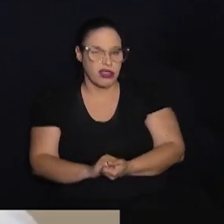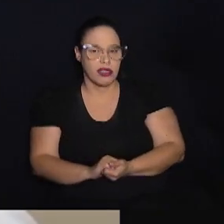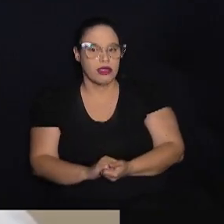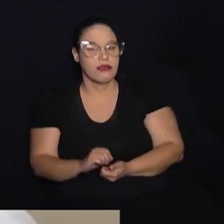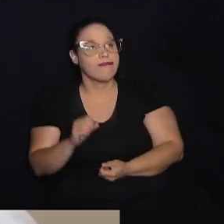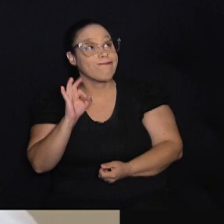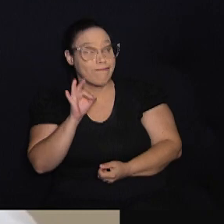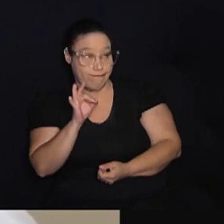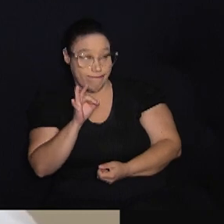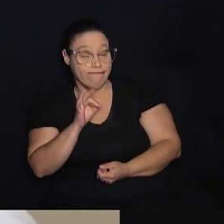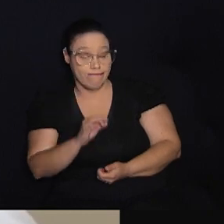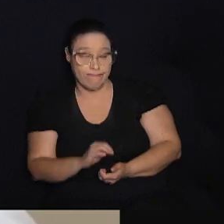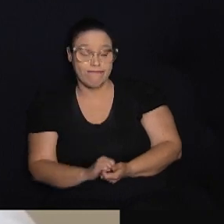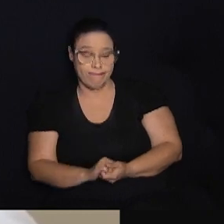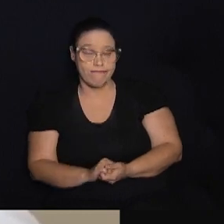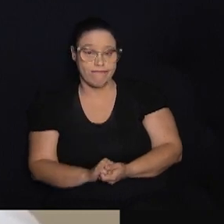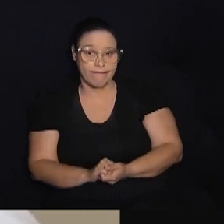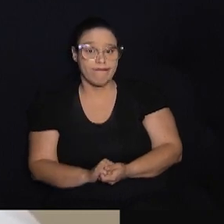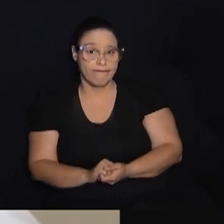Perfeito.